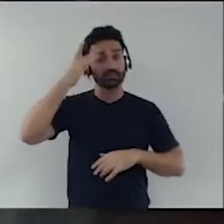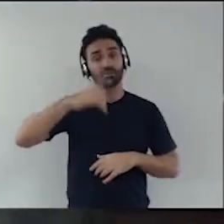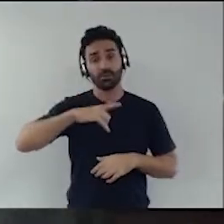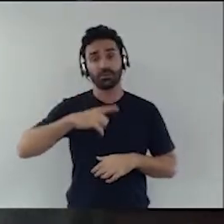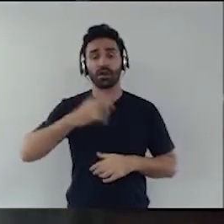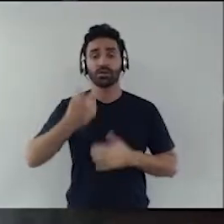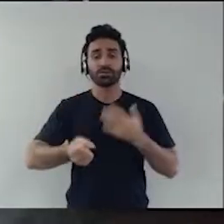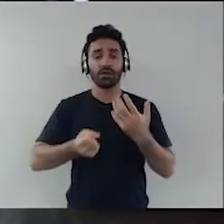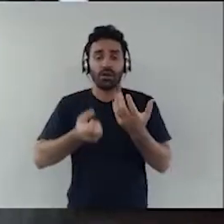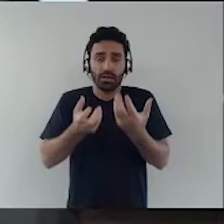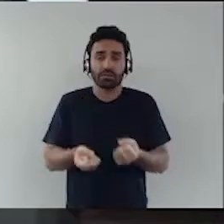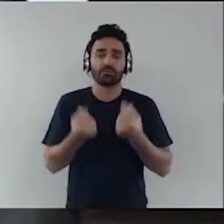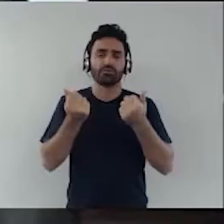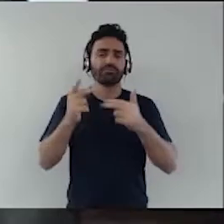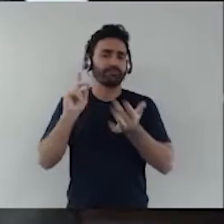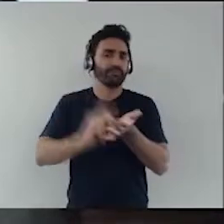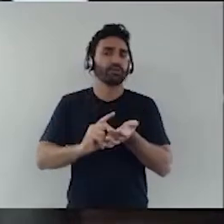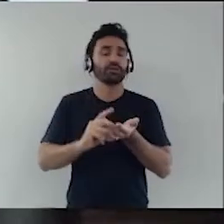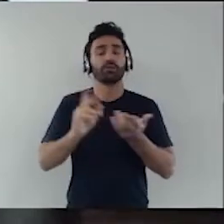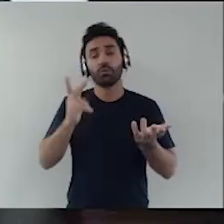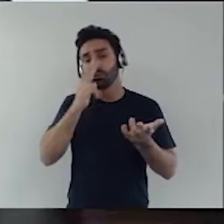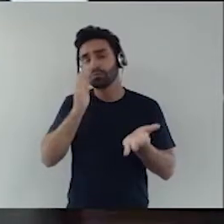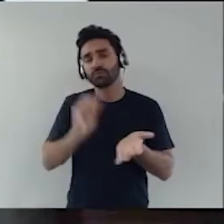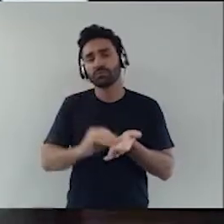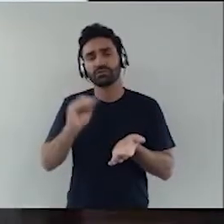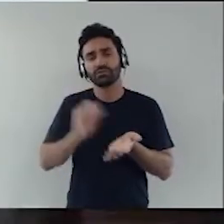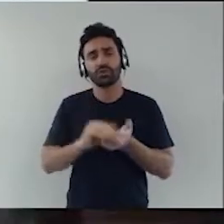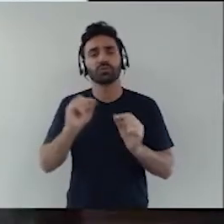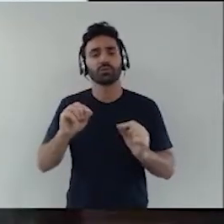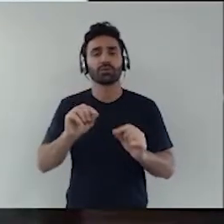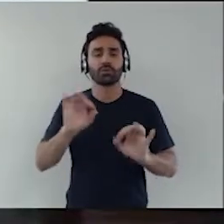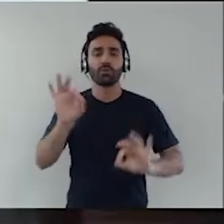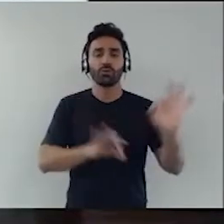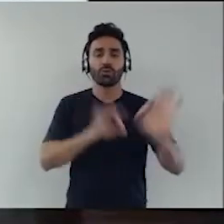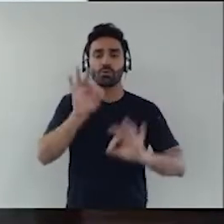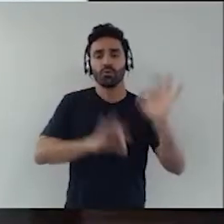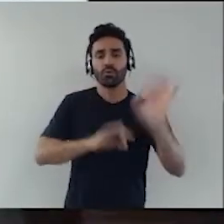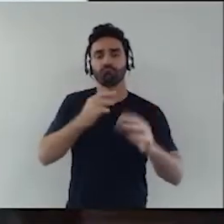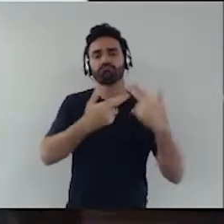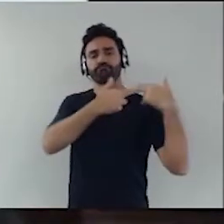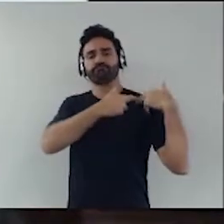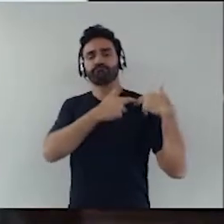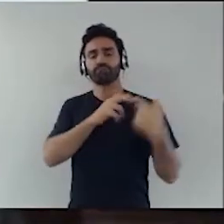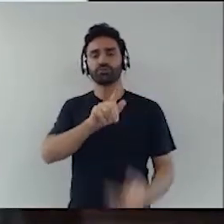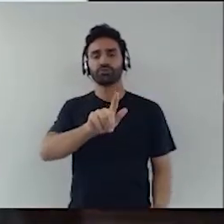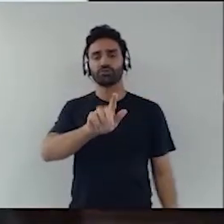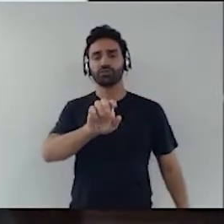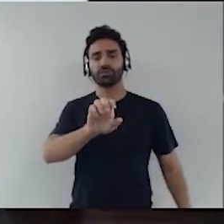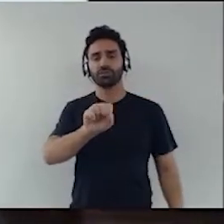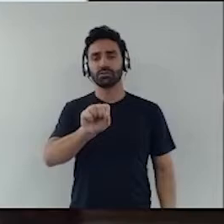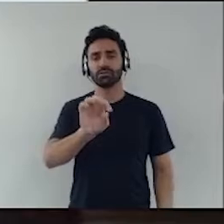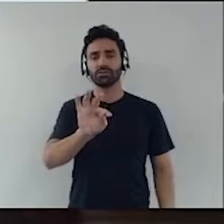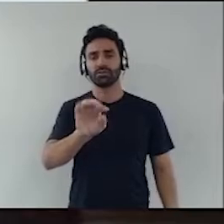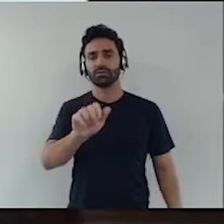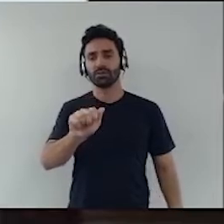e eu acho que falta sempre a questão da gestão, né? De como nós trabalhamos em termos de